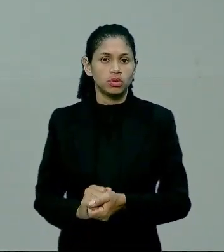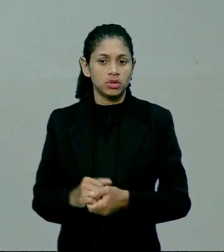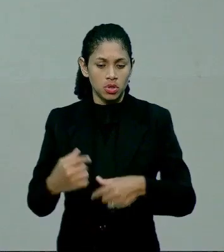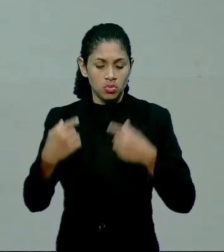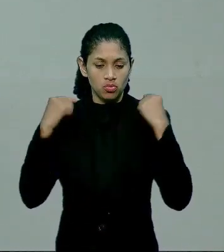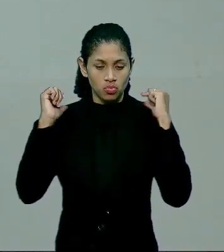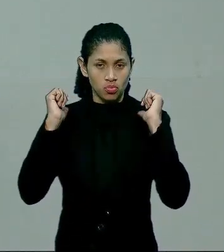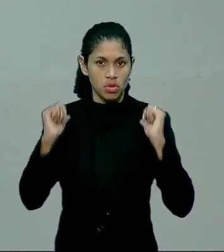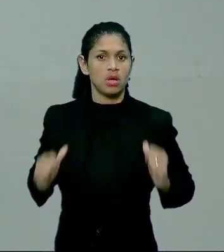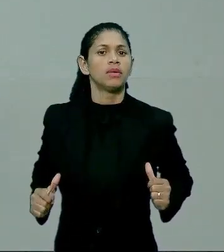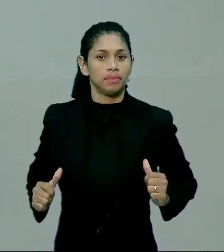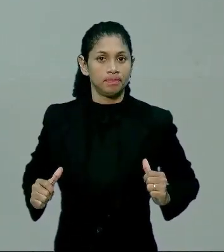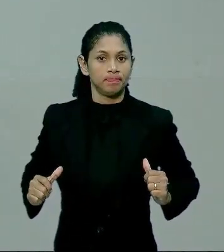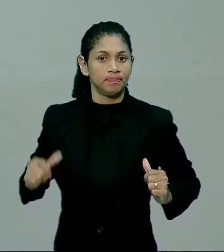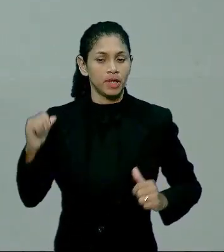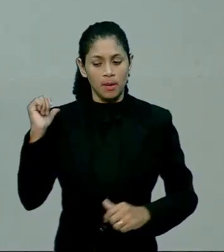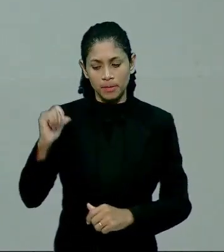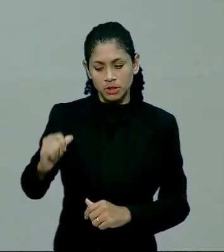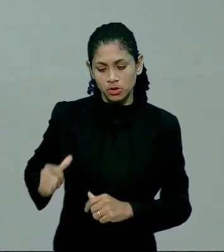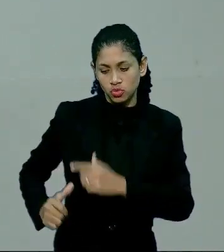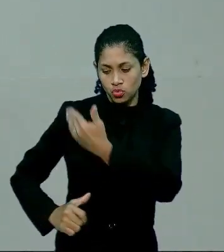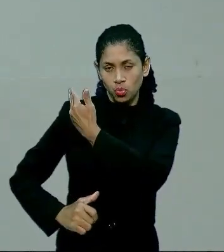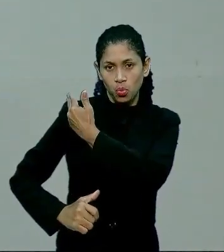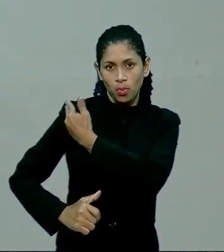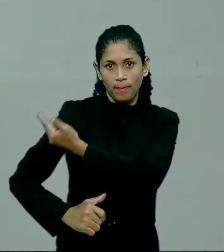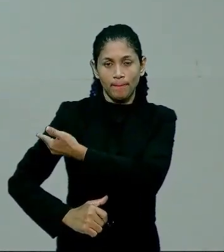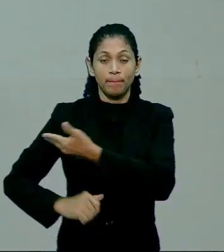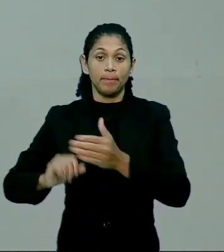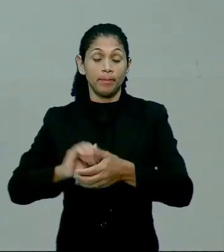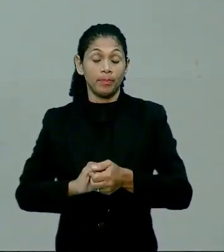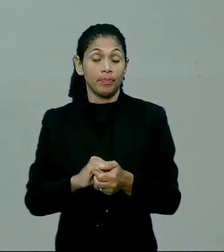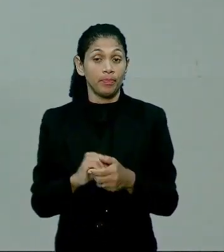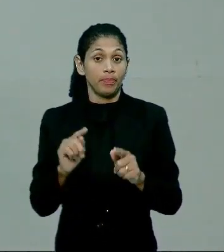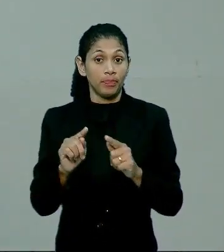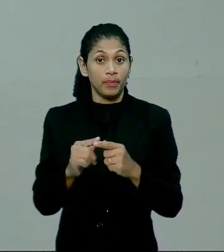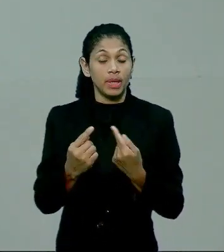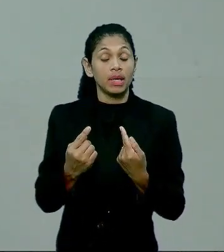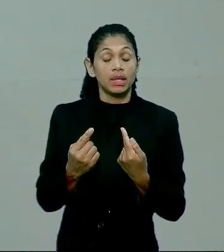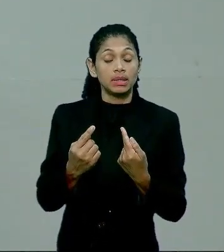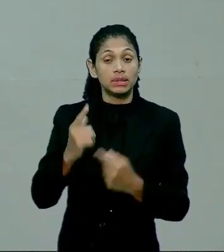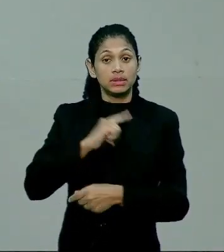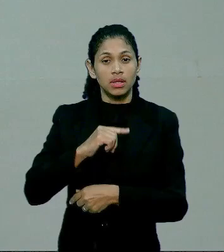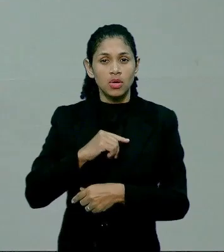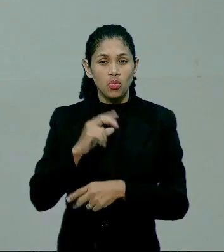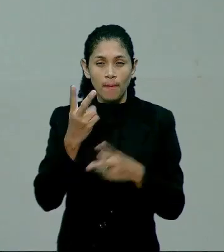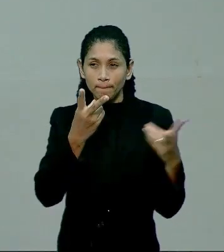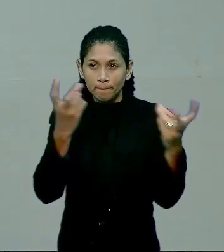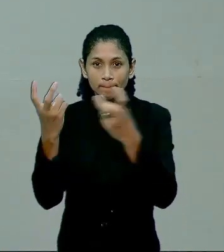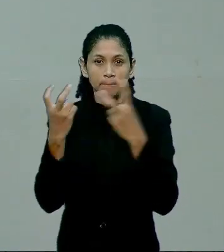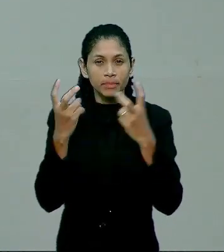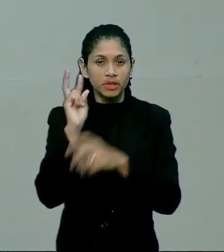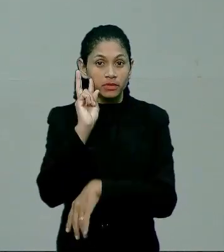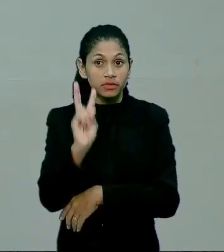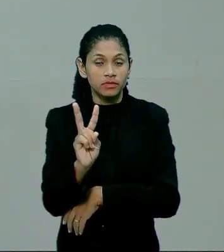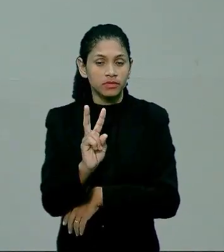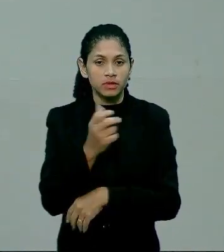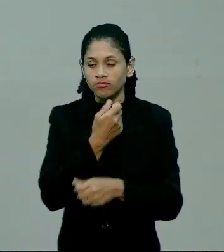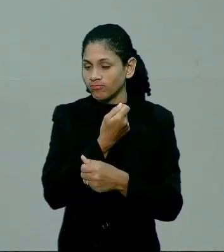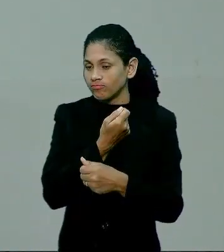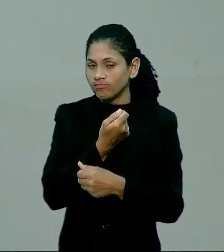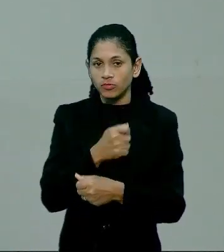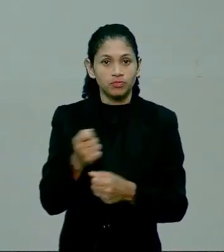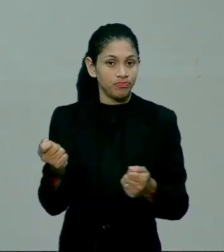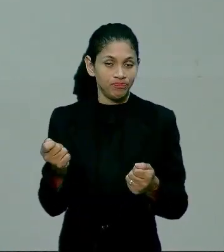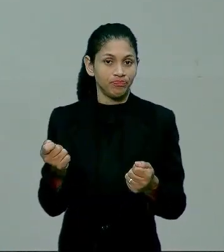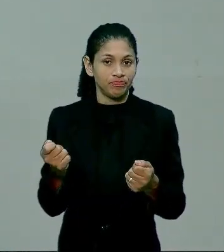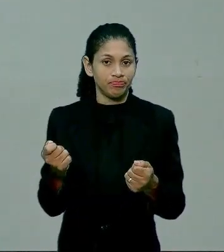é um direcionamento, mas não pode ser algo condicionante. Por quê? Porque você tem uma ampliação e percepção e vê que você não precisa necessariamente